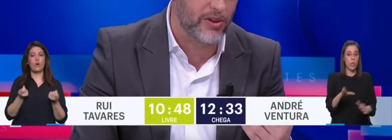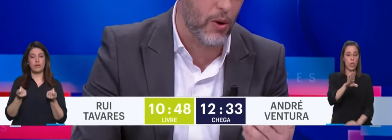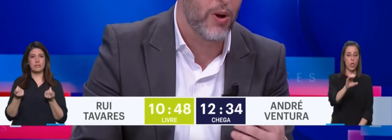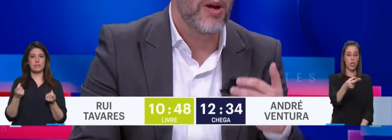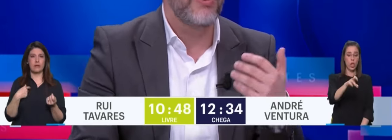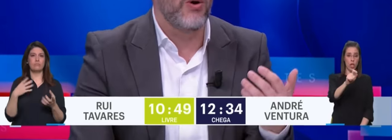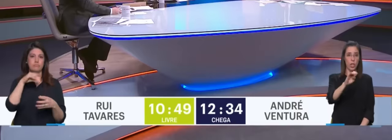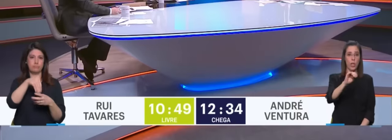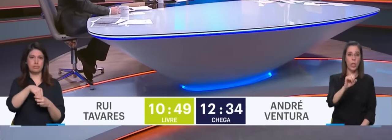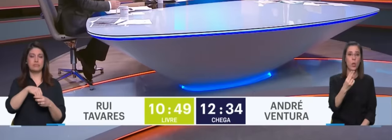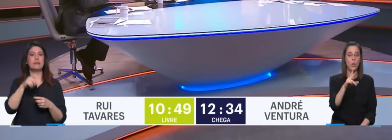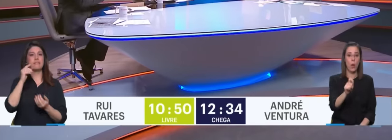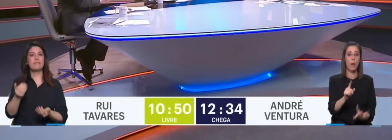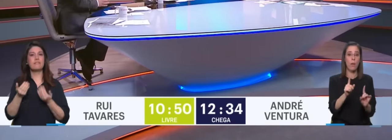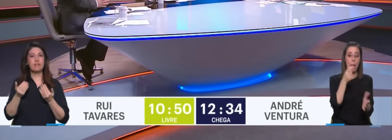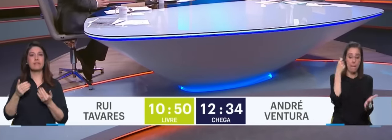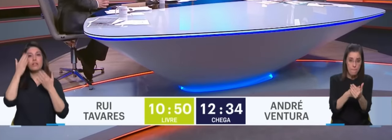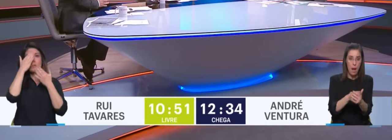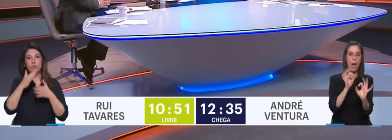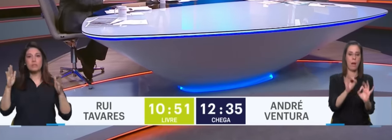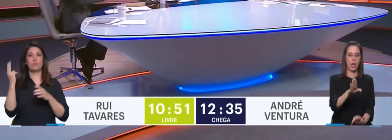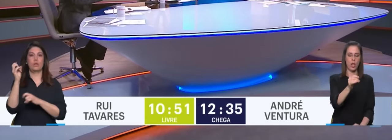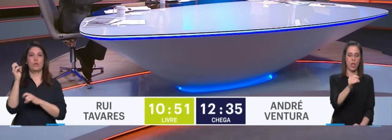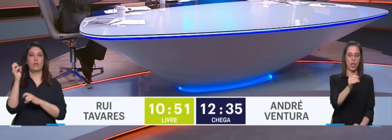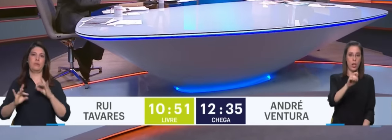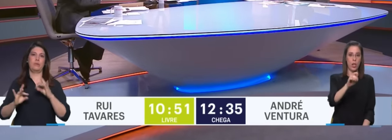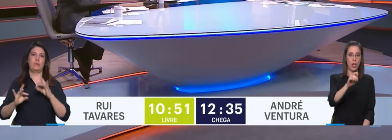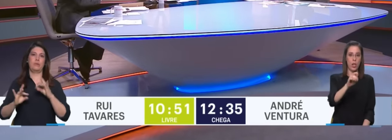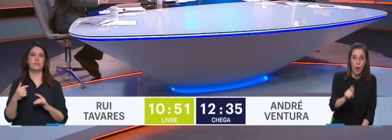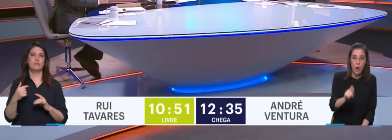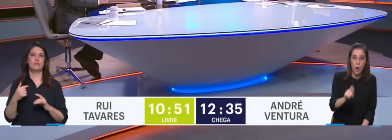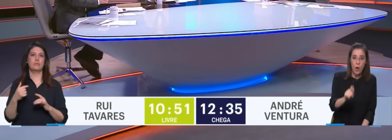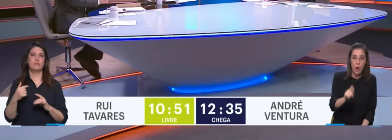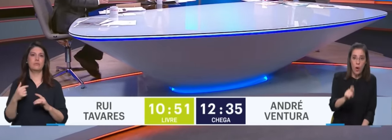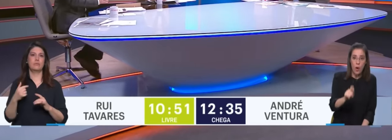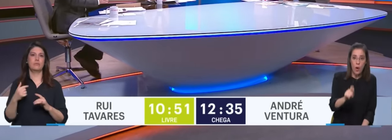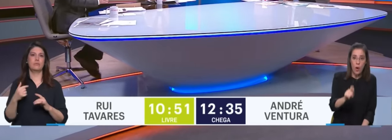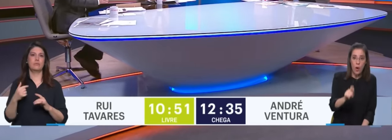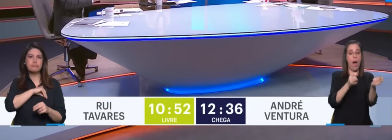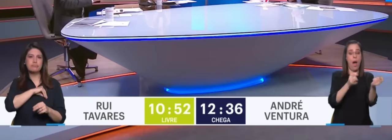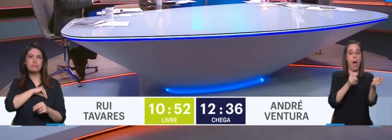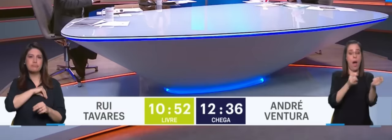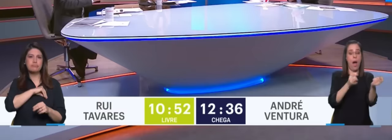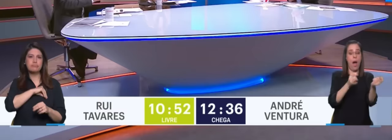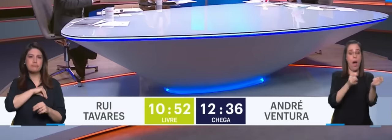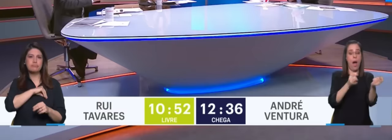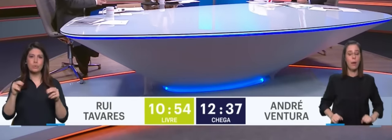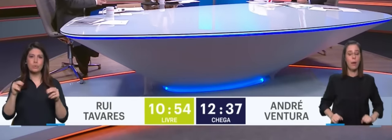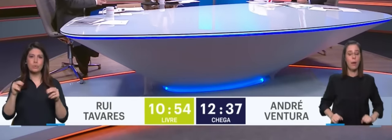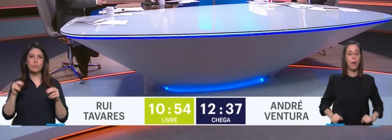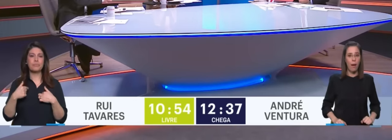democra da União Europe pel Não eu nunca recebi um testão eu